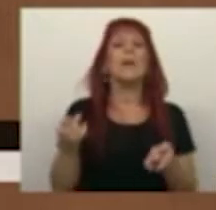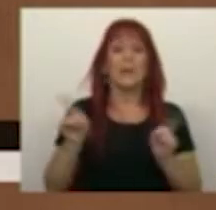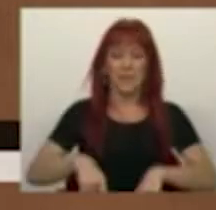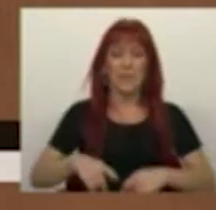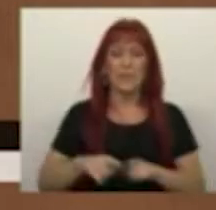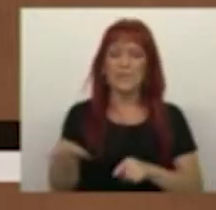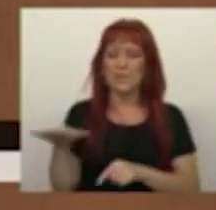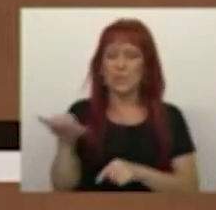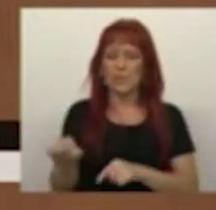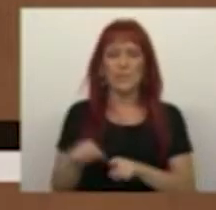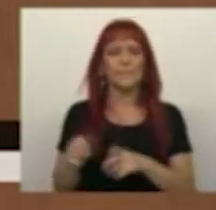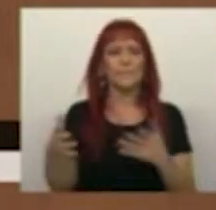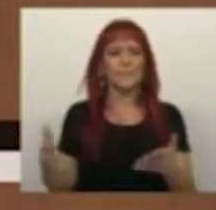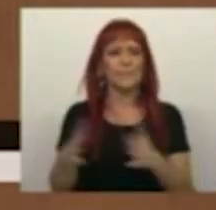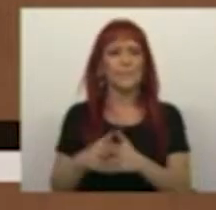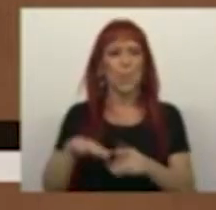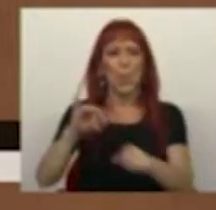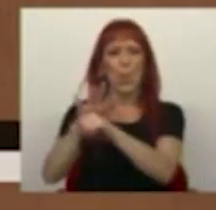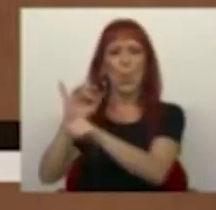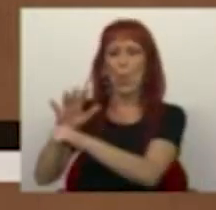também a situação de